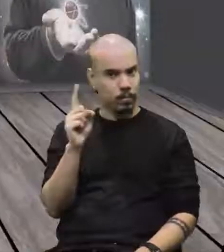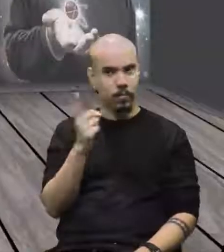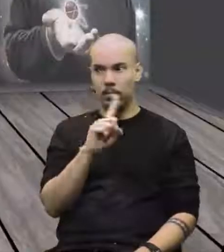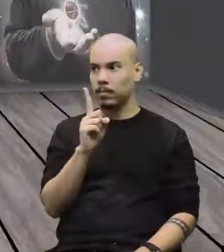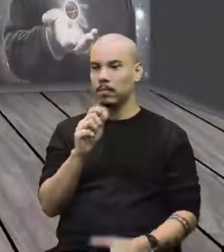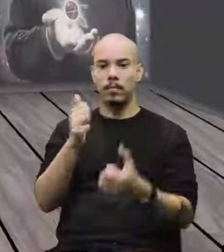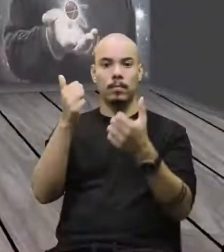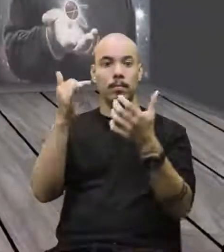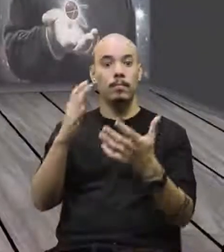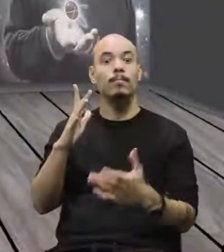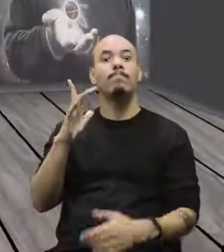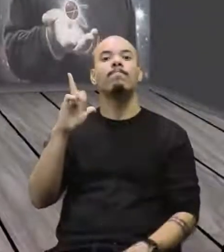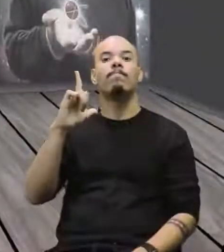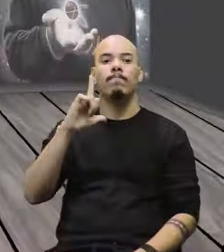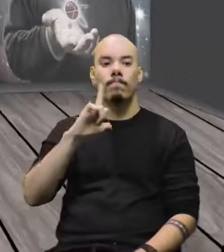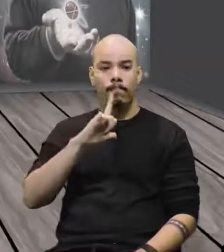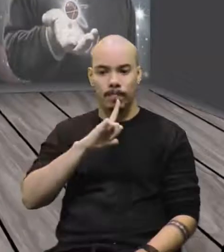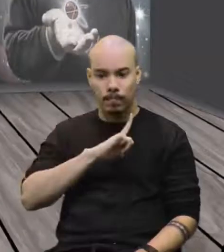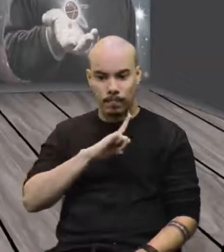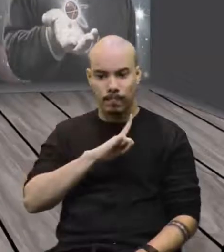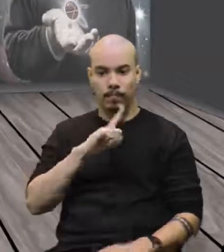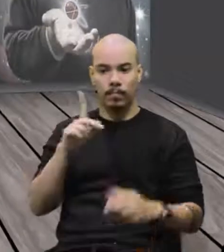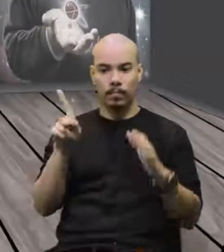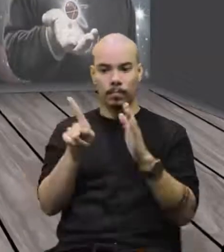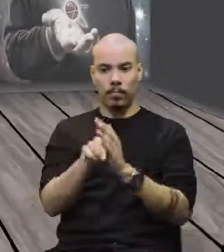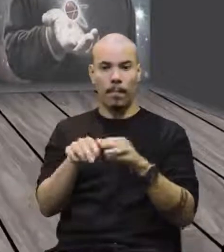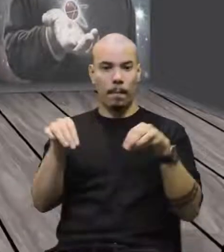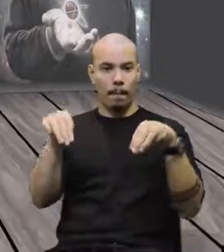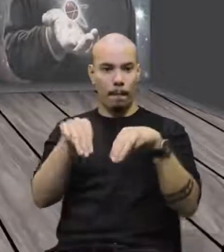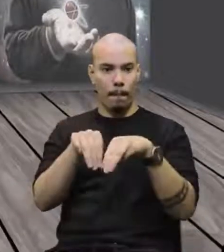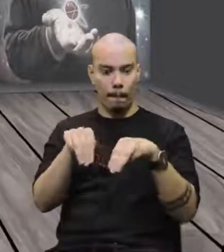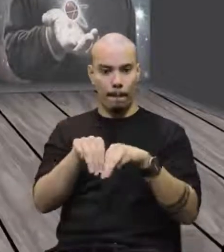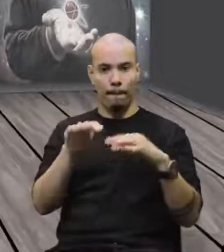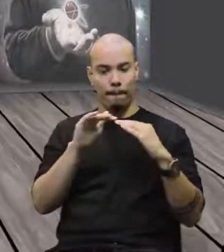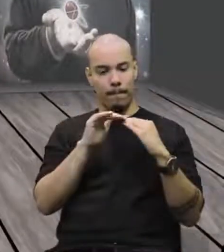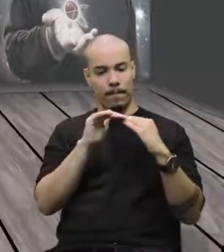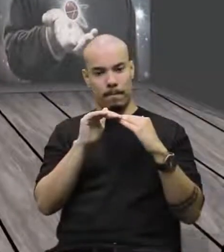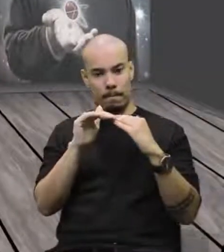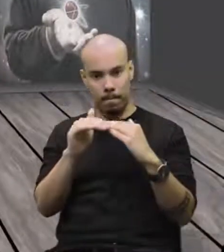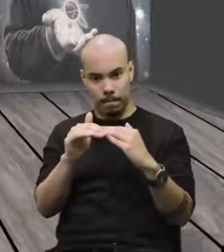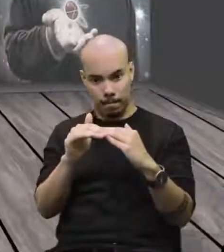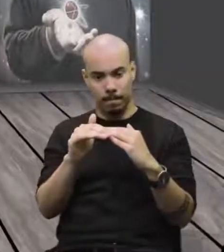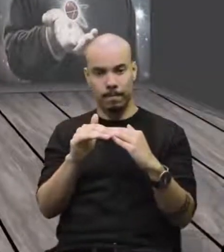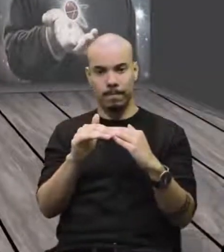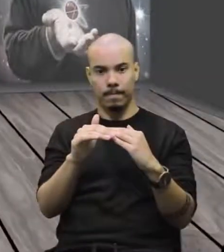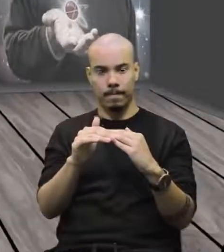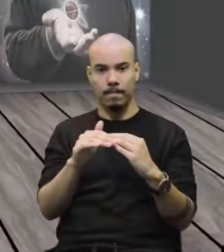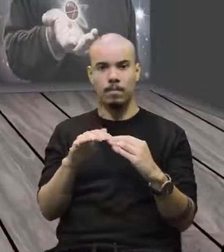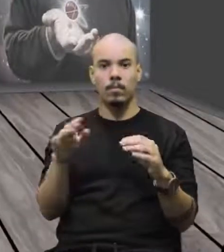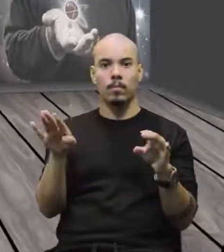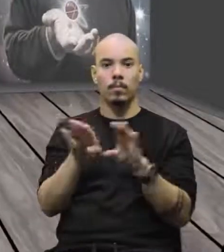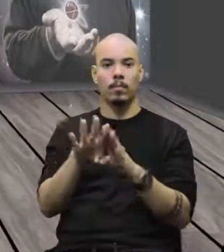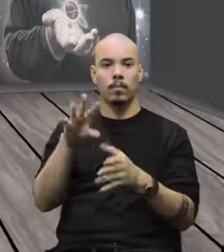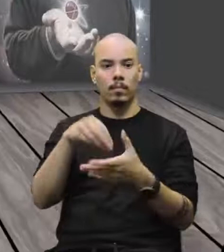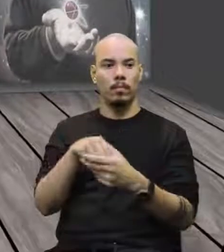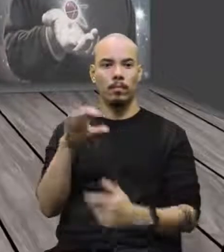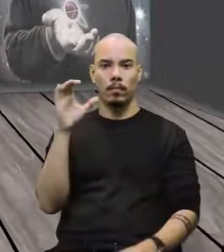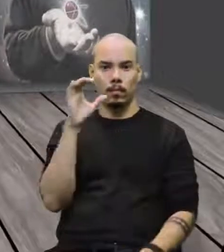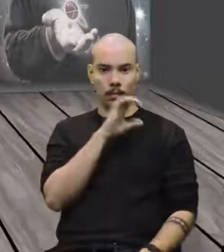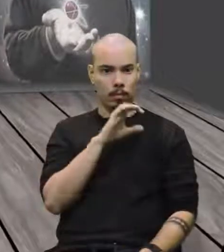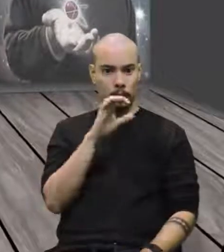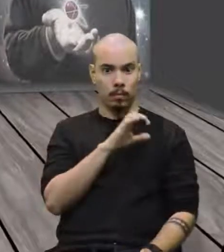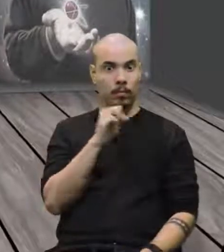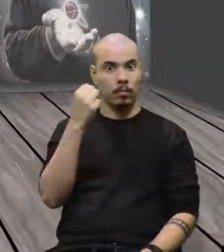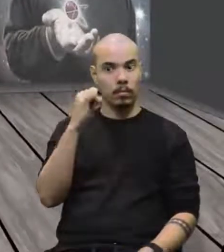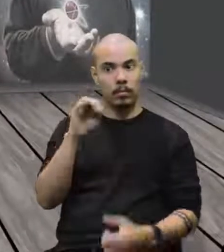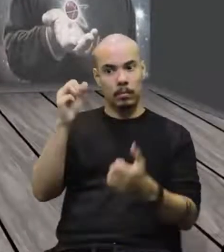dizendo que existe uma força magnética perpendicular à velocidade, né? Justamente. Então, se está